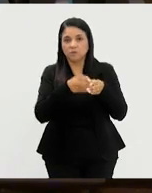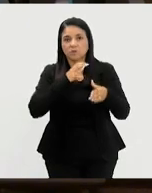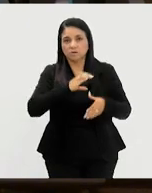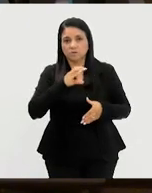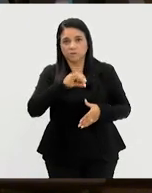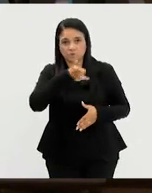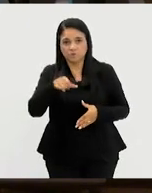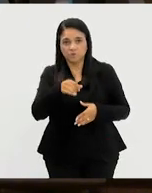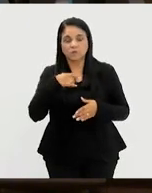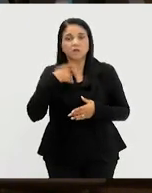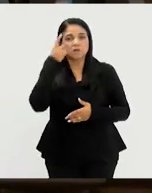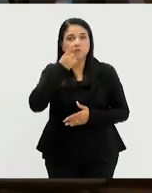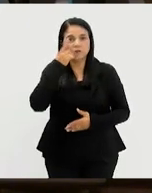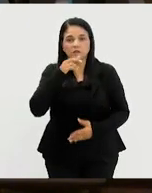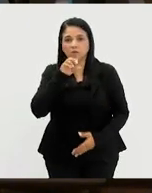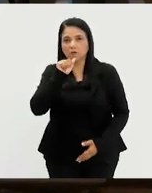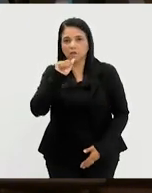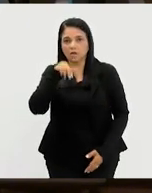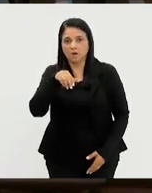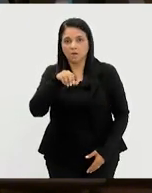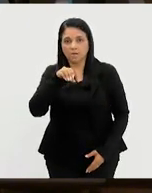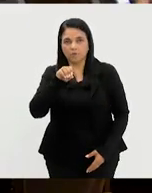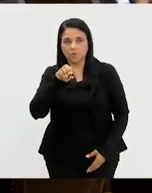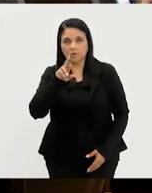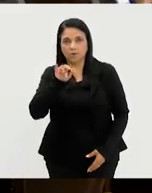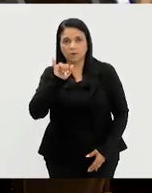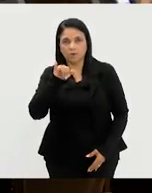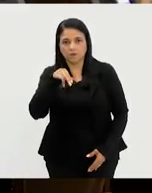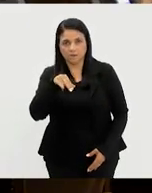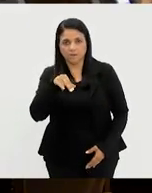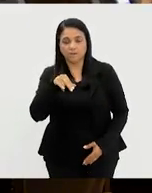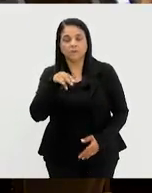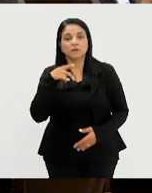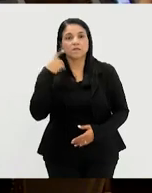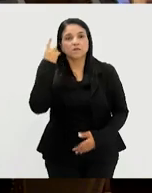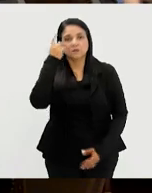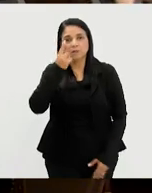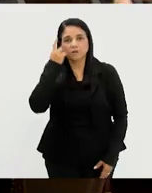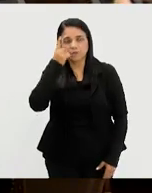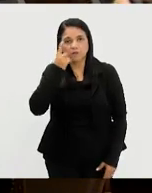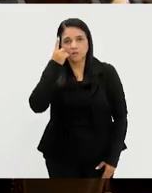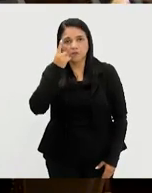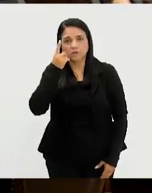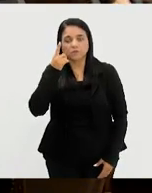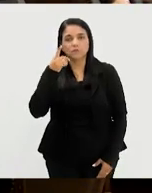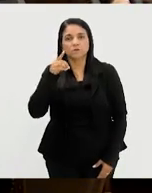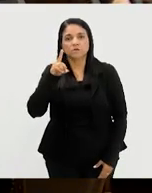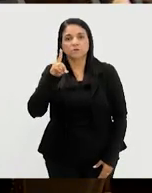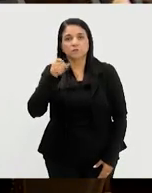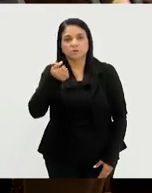justiça Deputado Rodrigo Amorim Deputado Dr